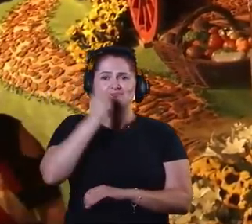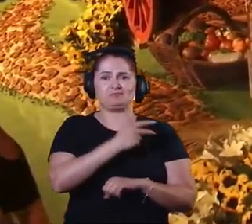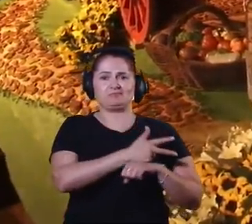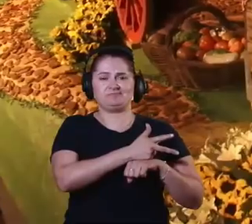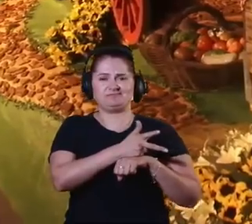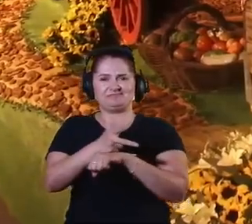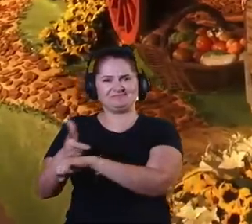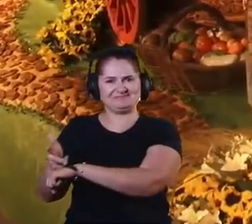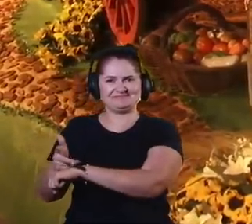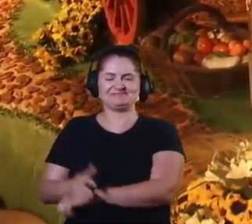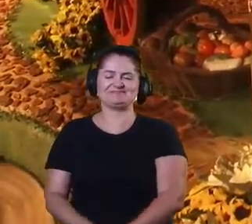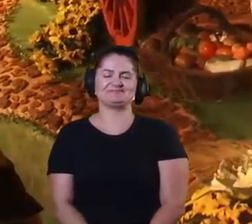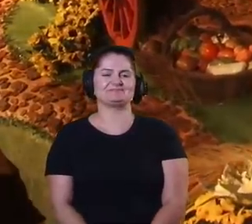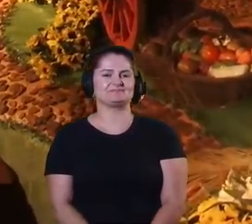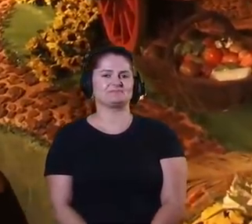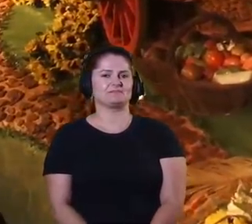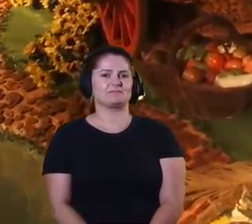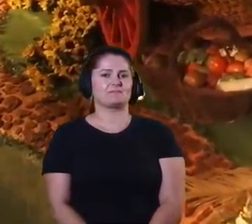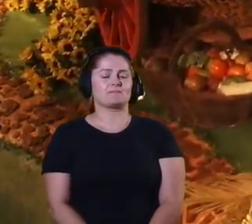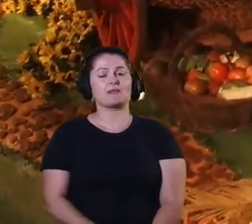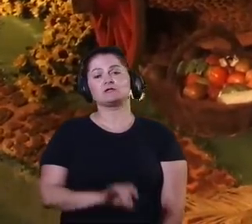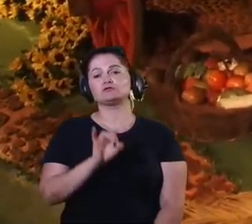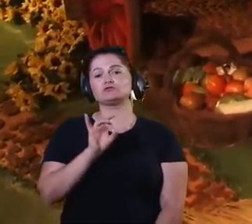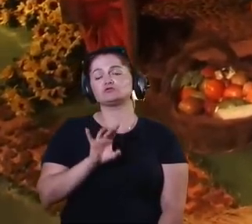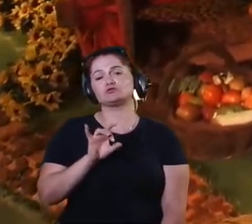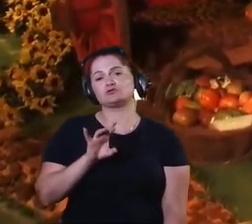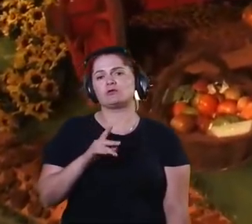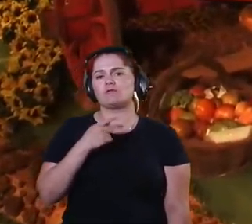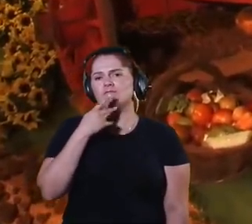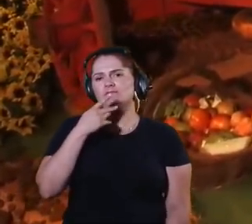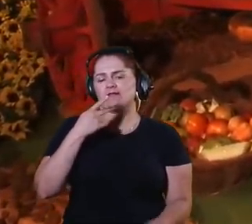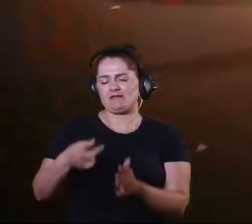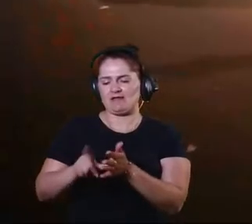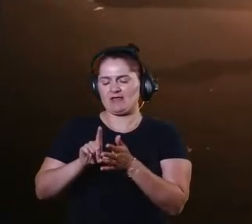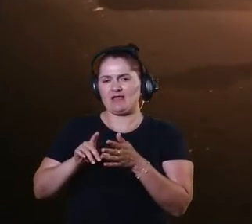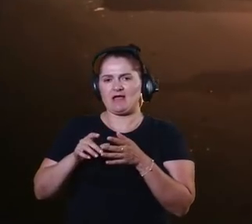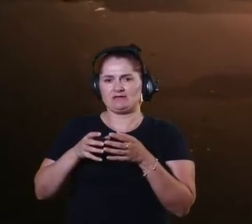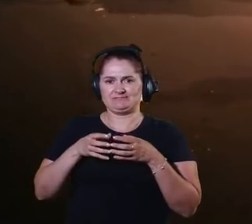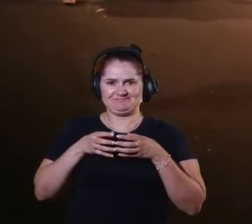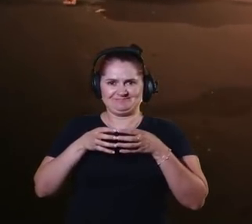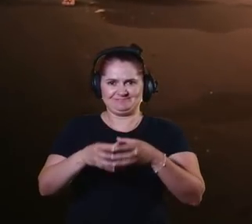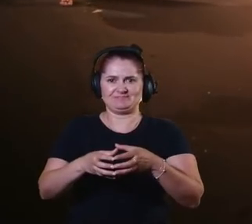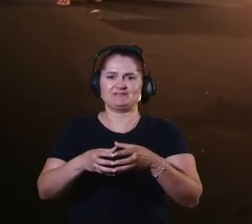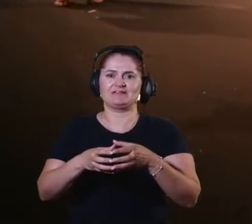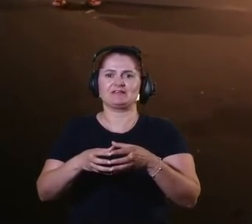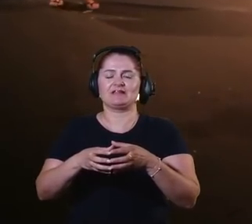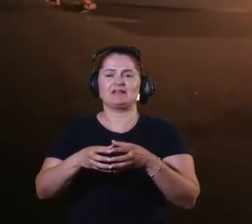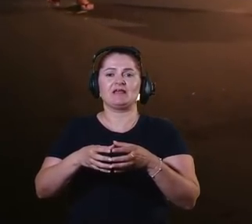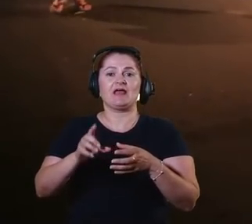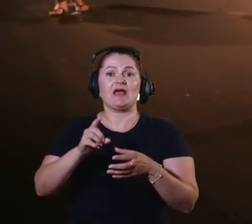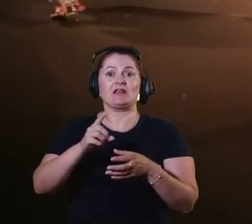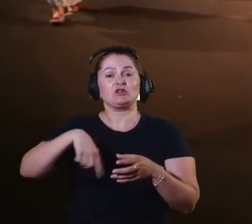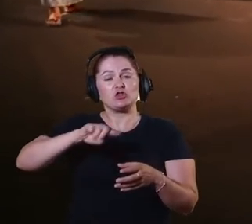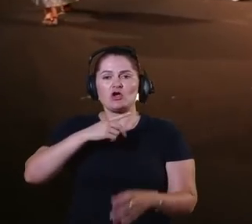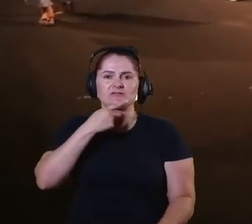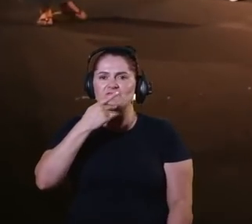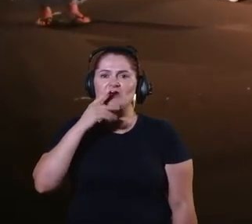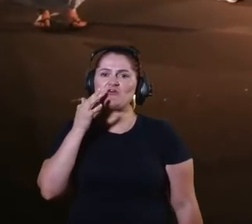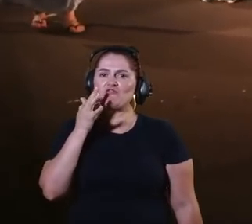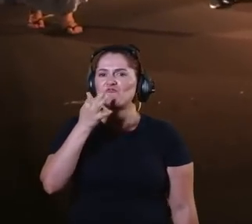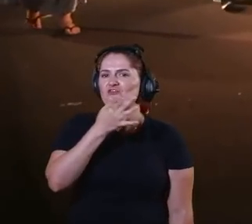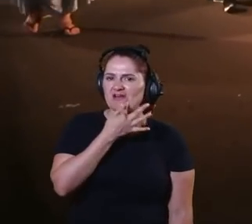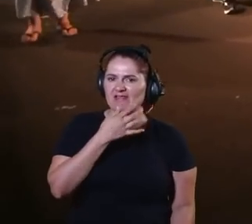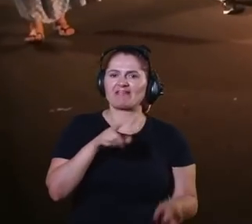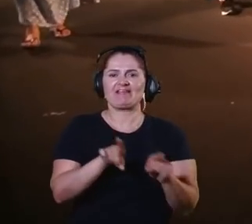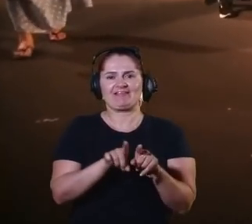antes, Cleberson? Não, apenas fazer o registro da ala anterior, que a gente deixou de falar, de forqueta e desvio disso,